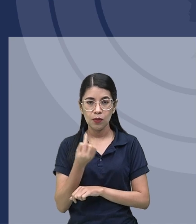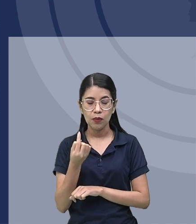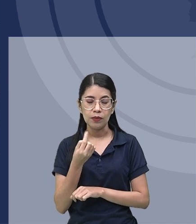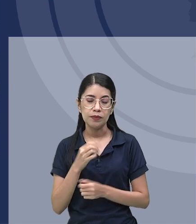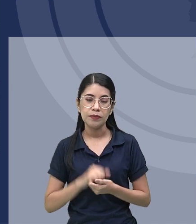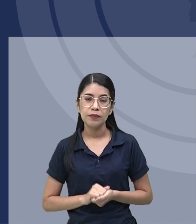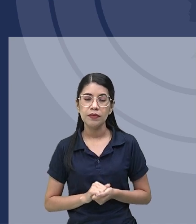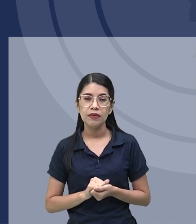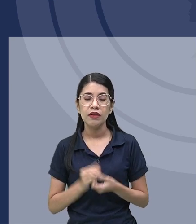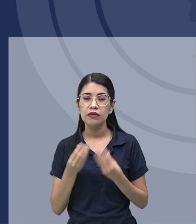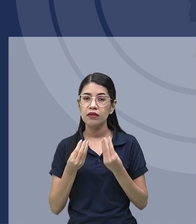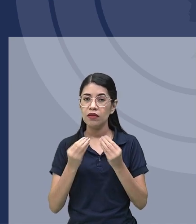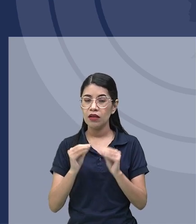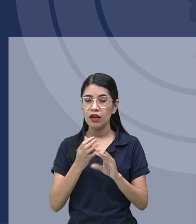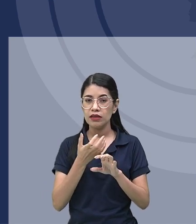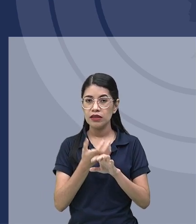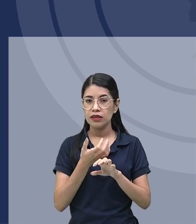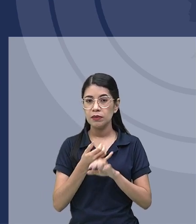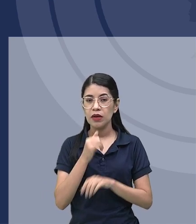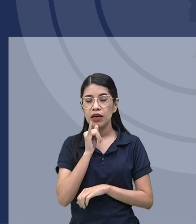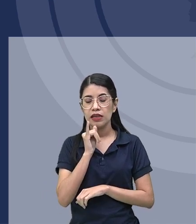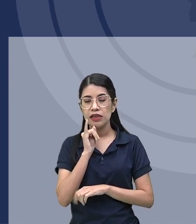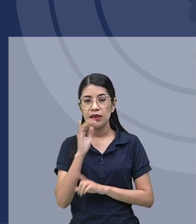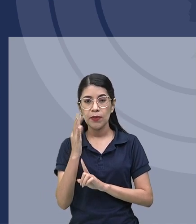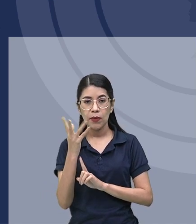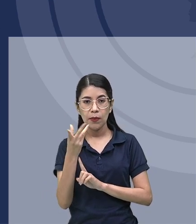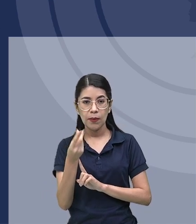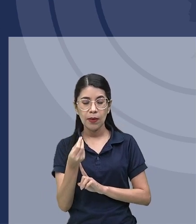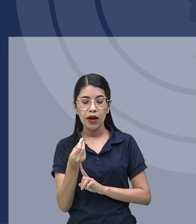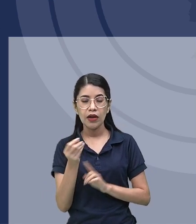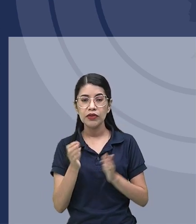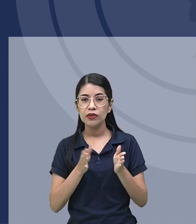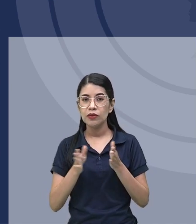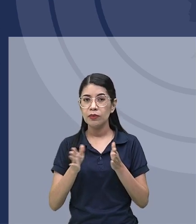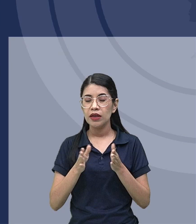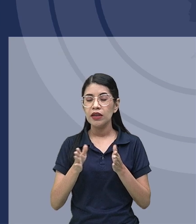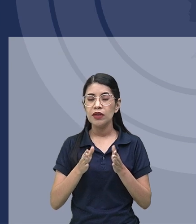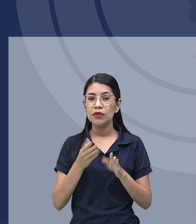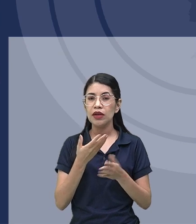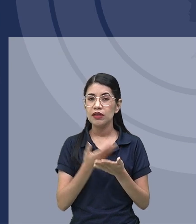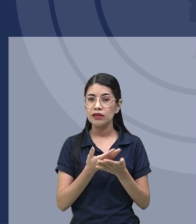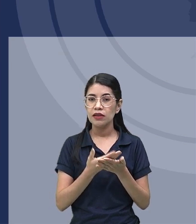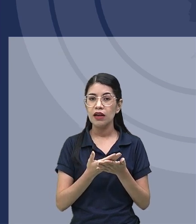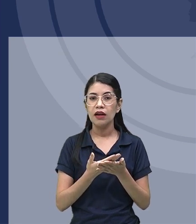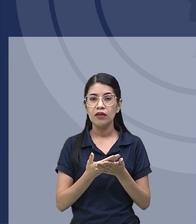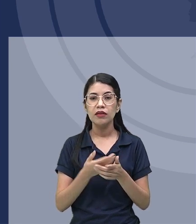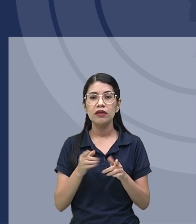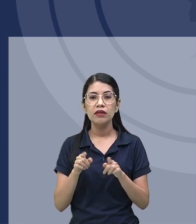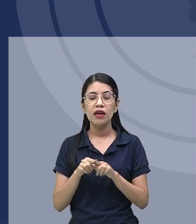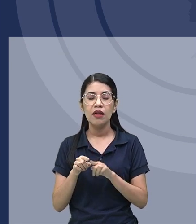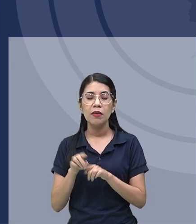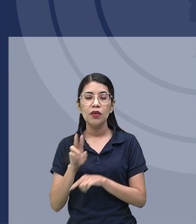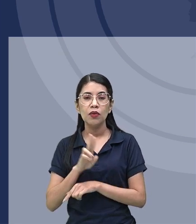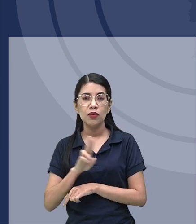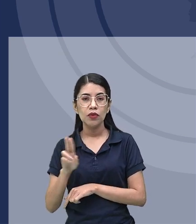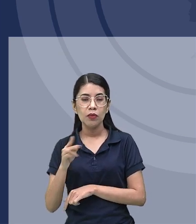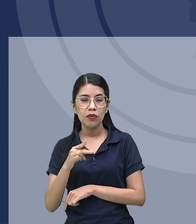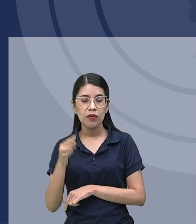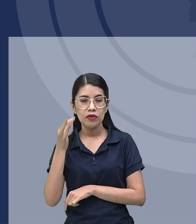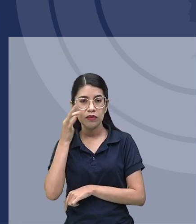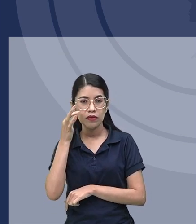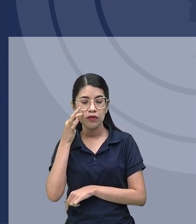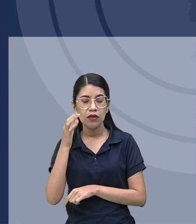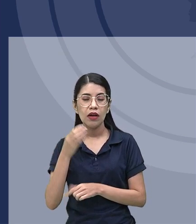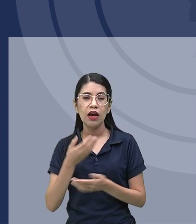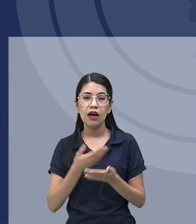vai colocar qual é o componente, nesse caso foi o de arte, o período da transmissão dele, o nome do professor presencial, as aulas